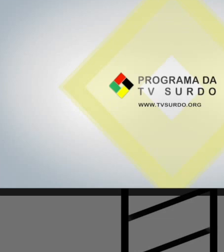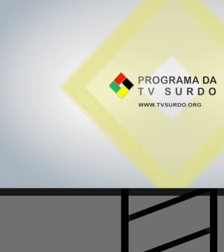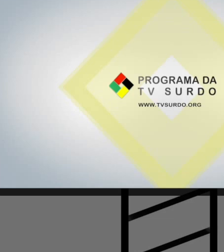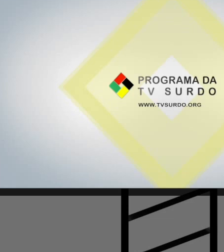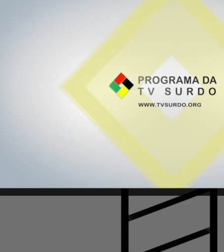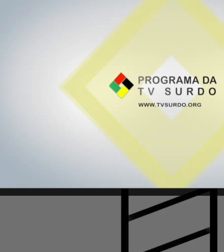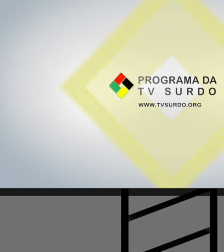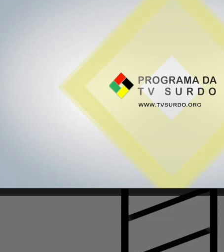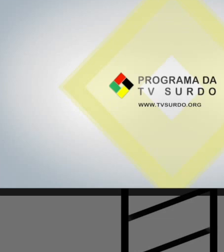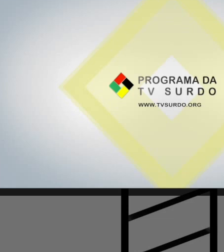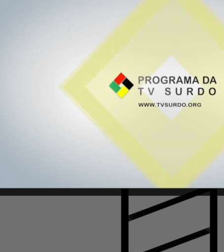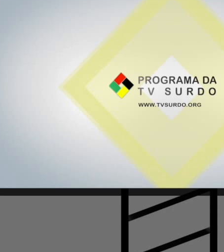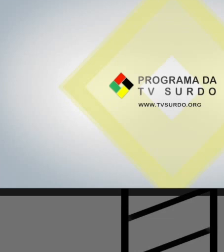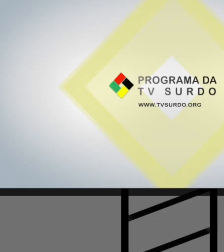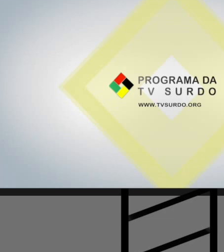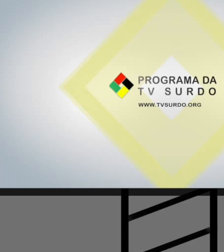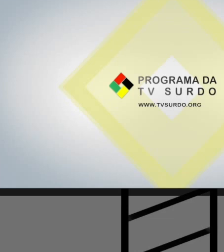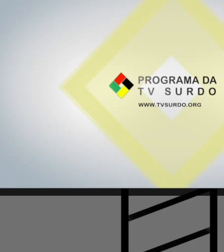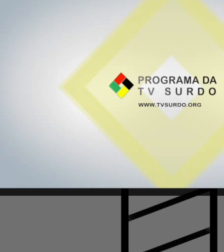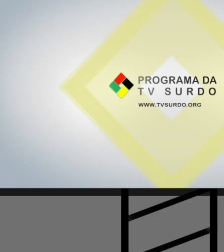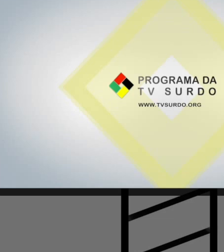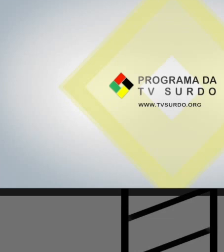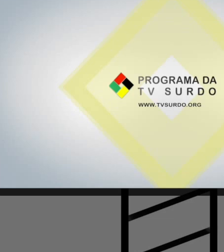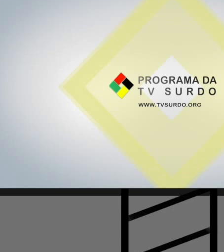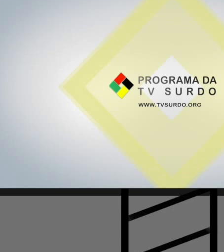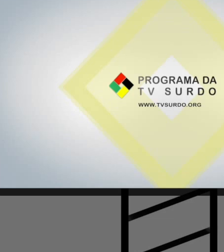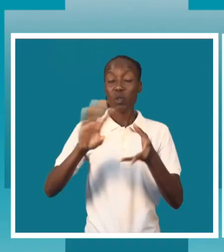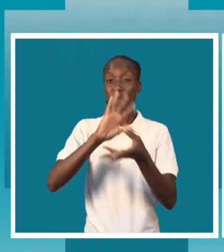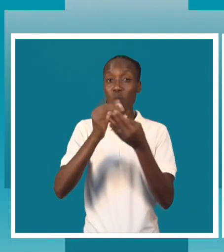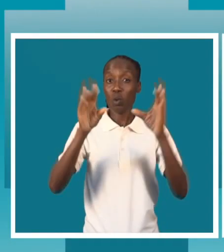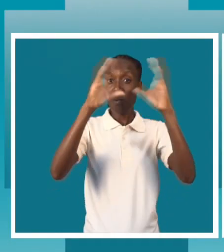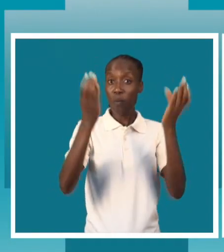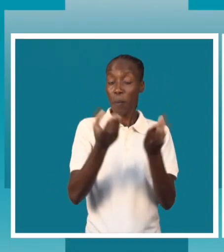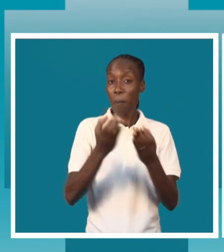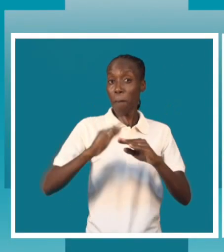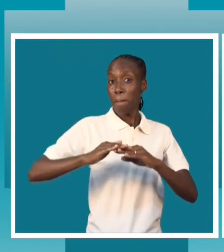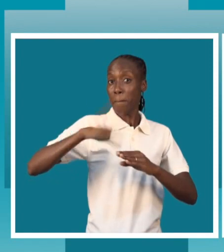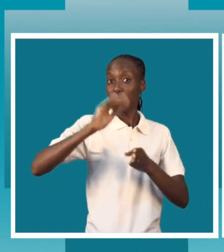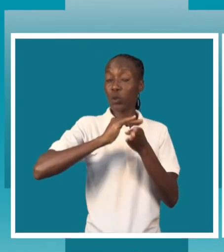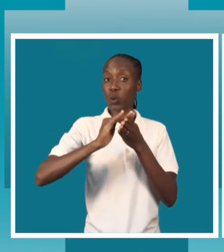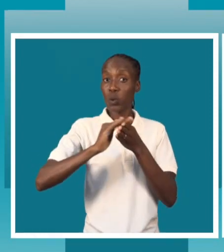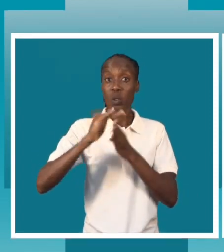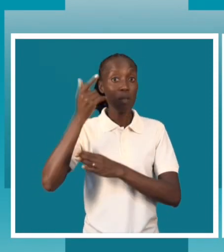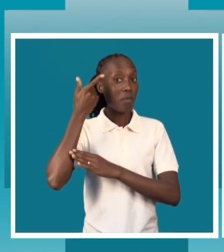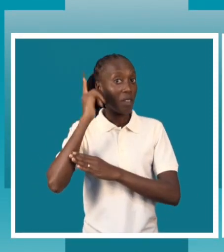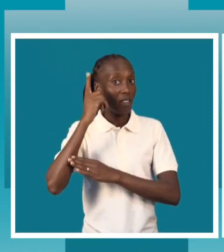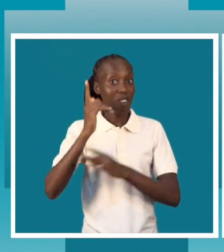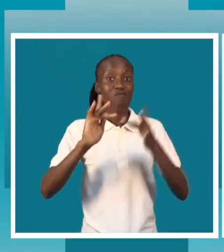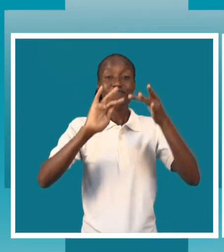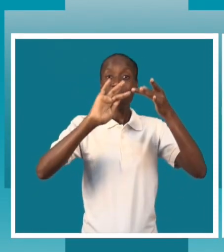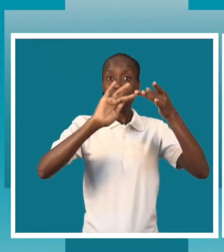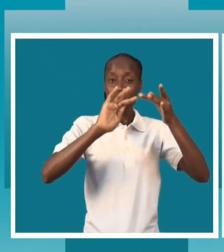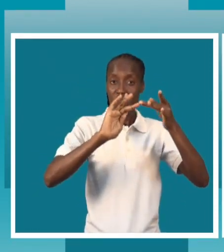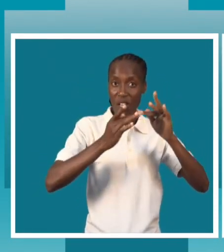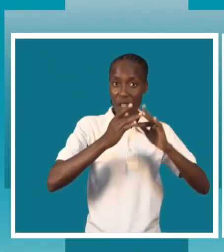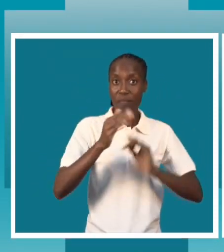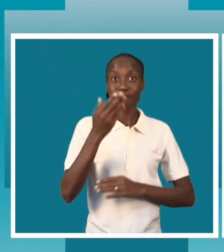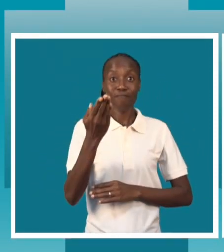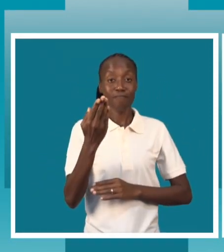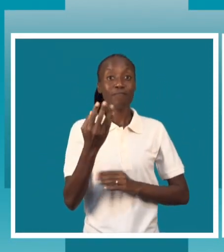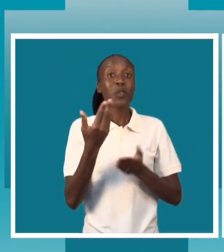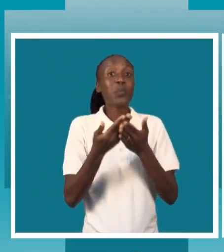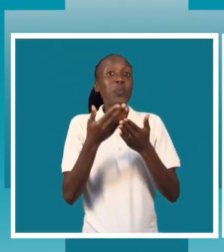Acompanhe a seguir as doenças da era digital. As pessoas em todo o mundo estão cada vez mais dependentes do universo digital.